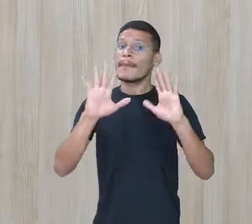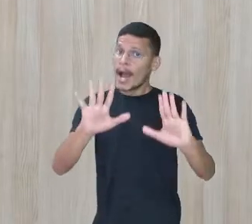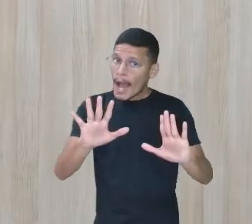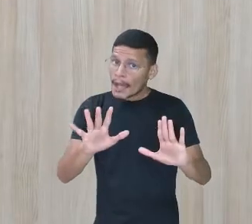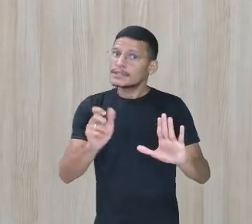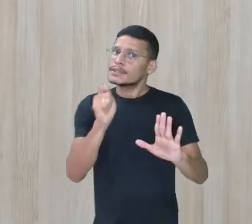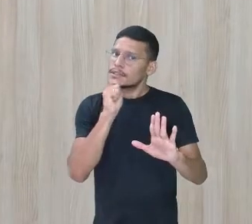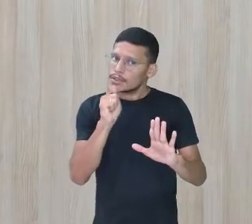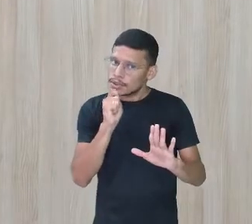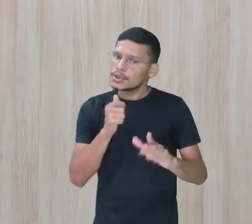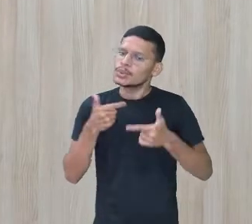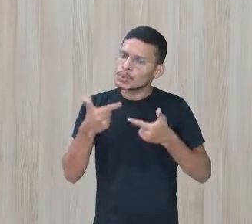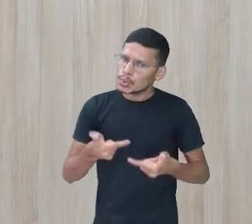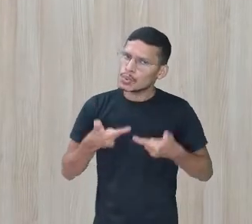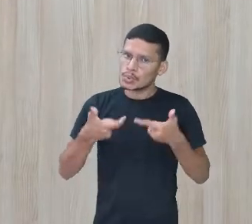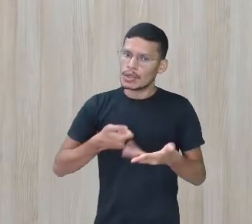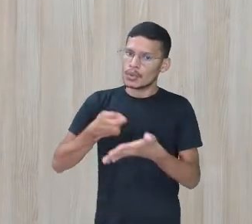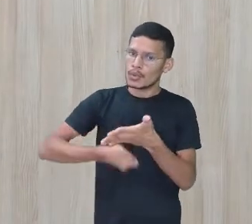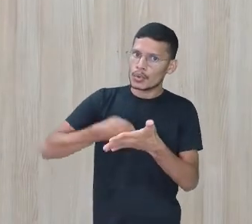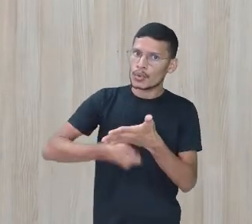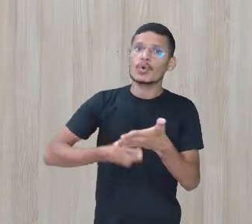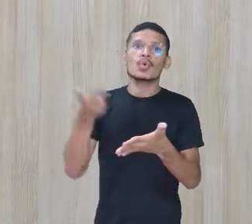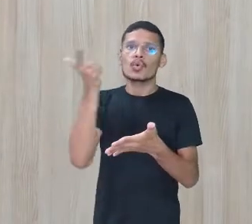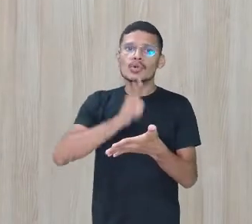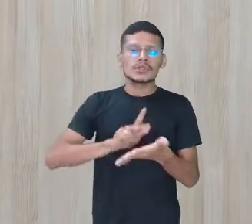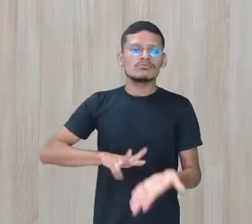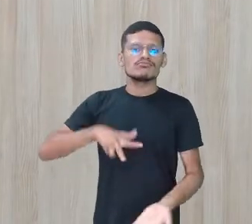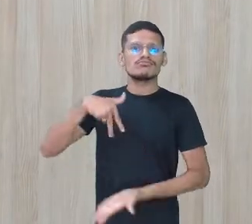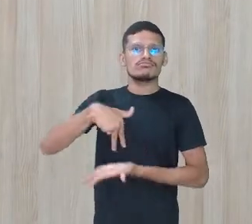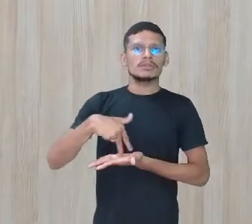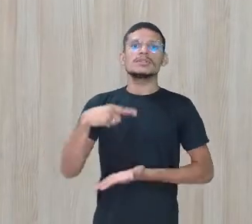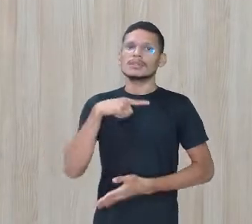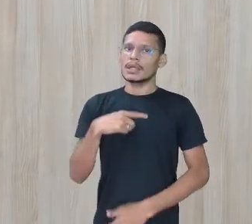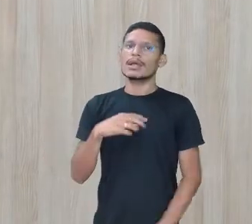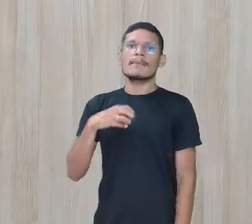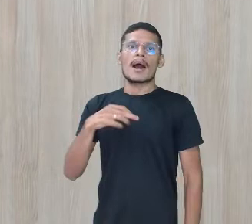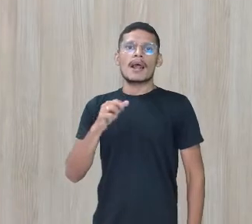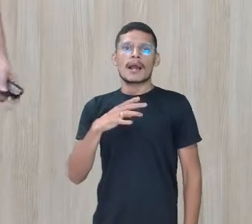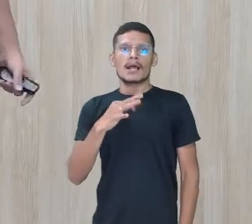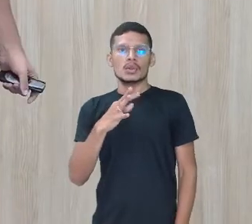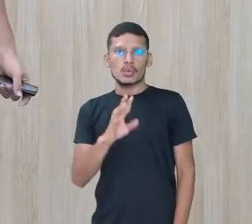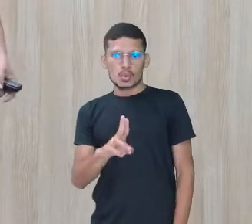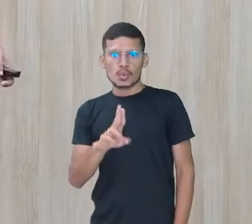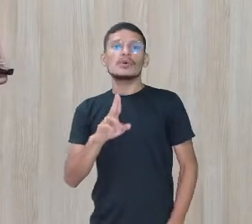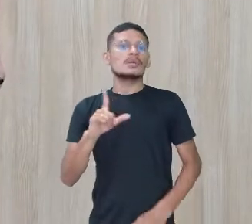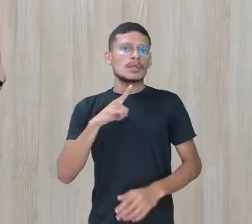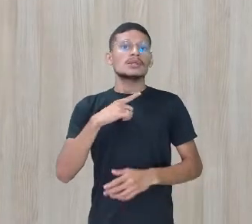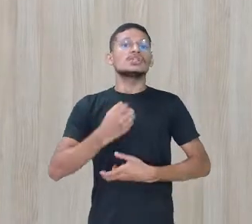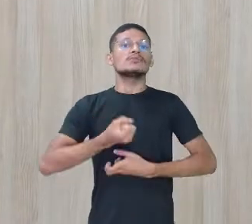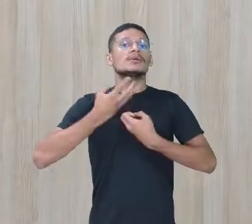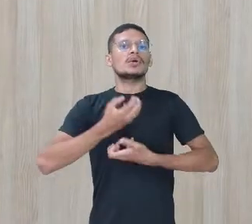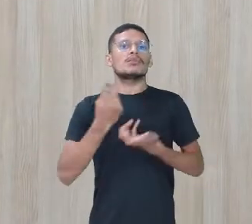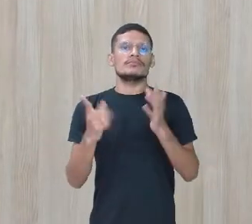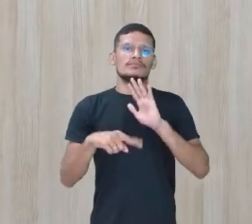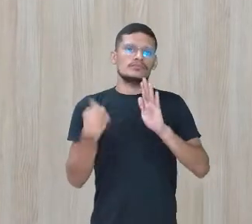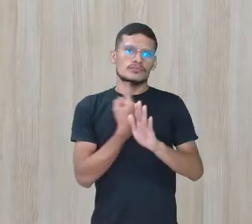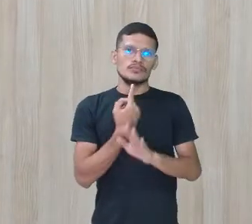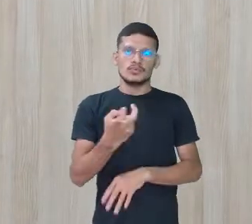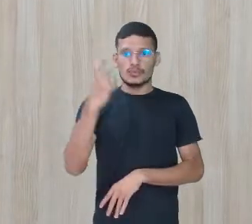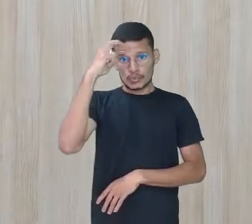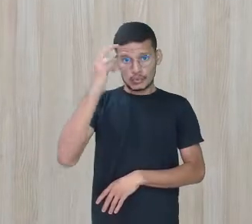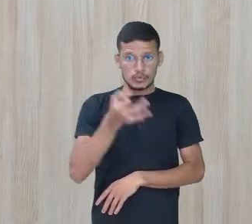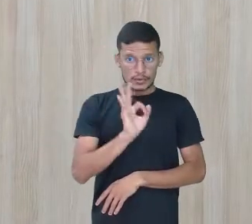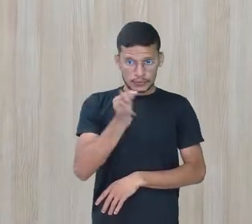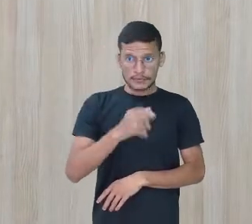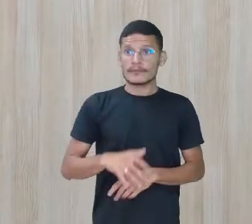né, na base de muita luta, conseguiram se afirmar, e nós temos aí, por exemplo, o maracatu como uma das grandes expressões da nossa cultura, tá?